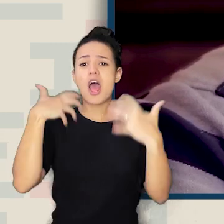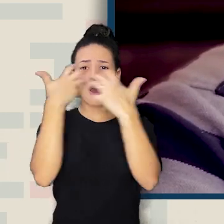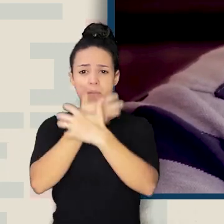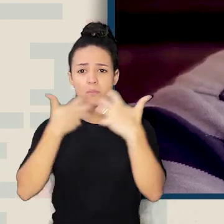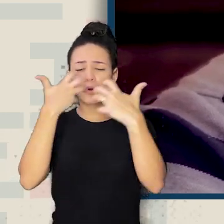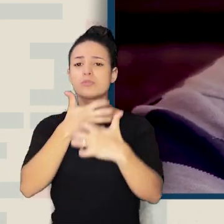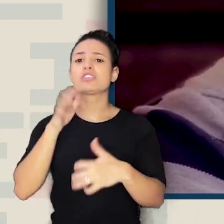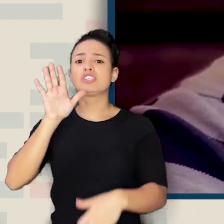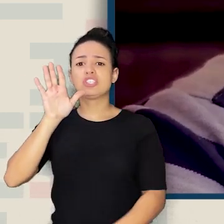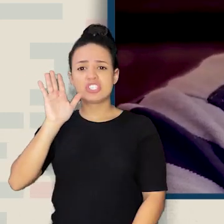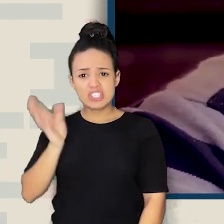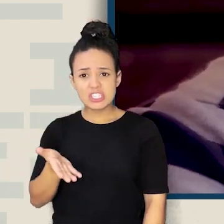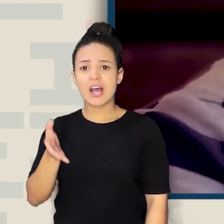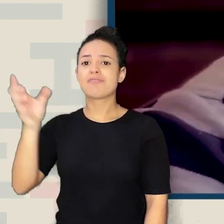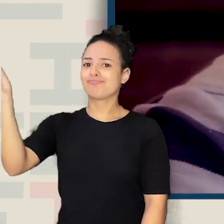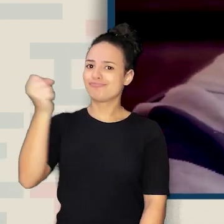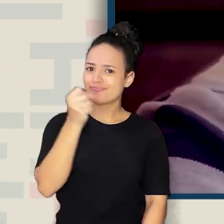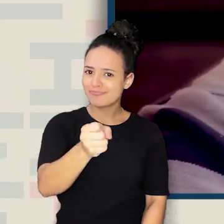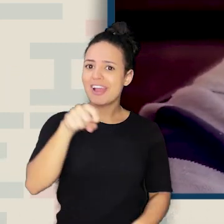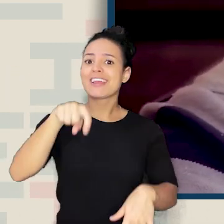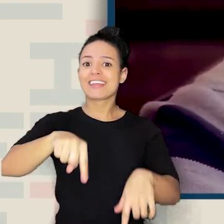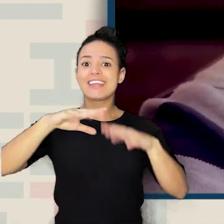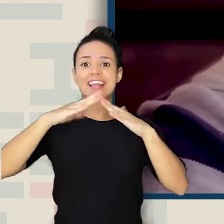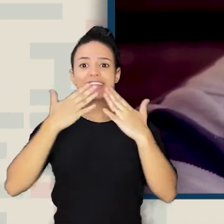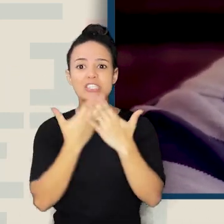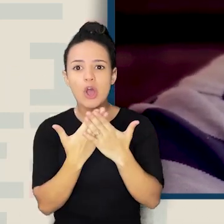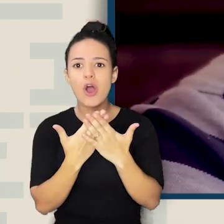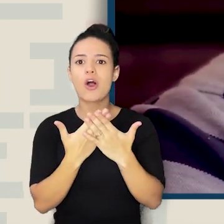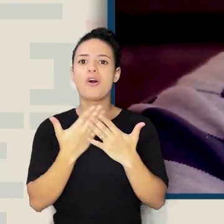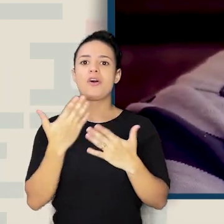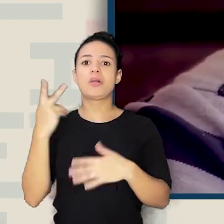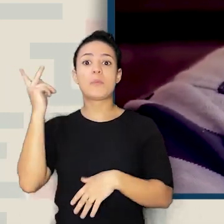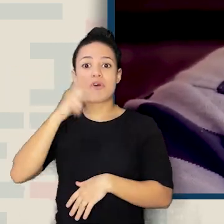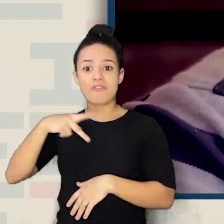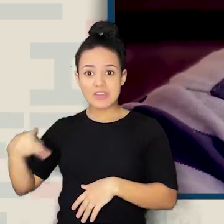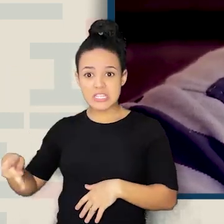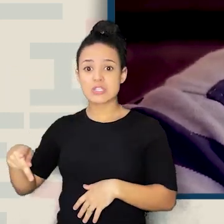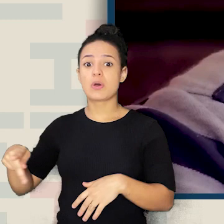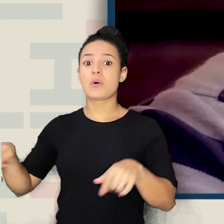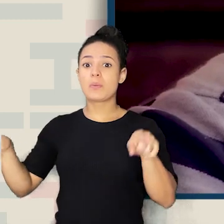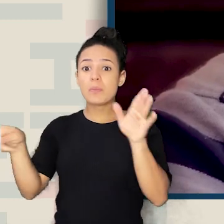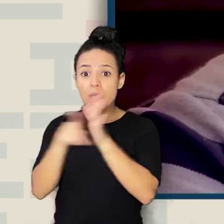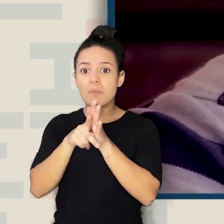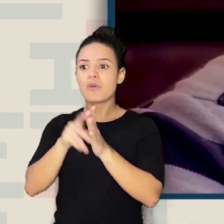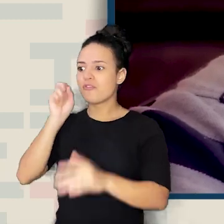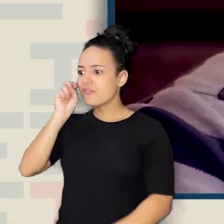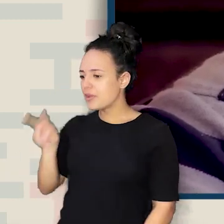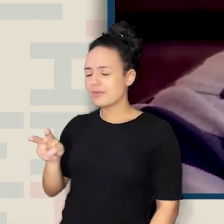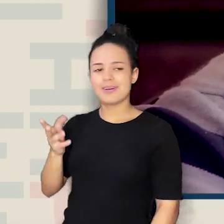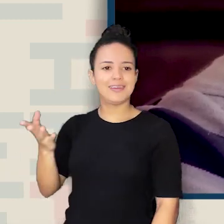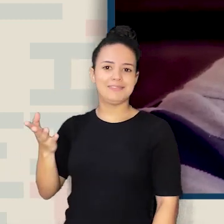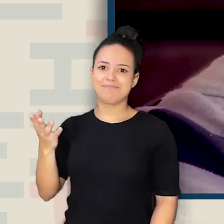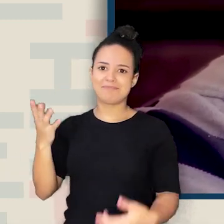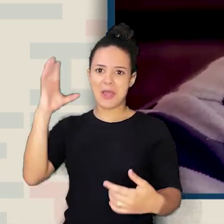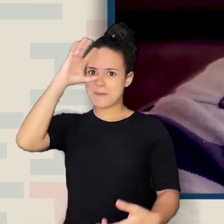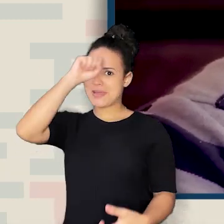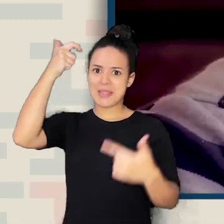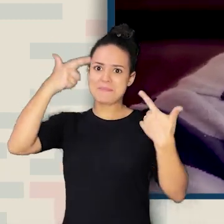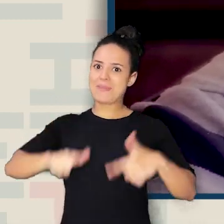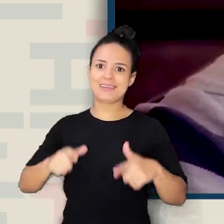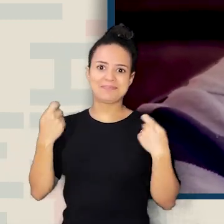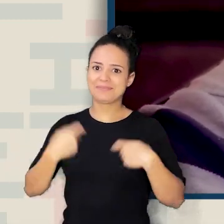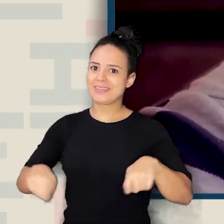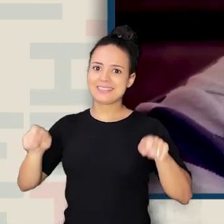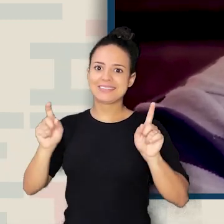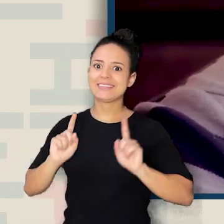musical na praça, é mais estudar música. Eu já trouxe daqui para a escola para ver se o professor da viola viu, falou assim, isso aí não tem o que